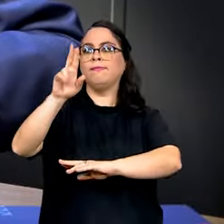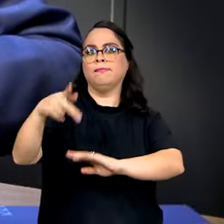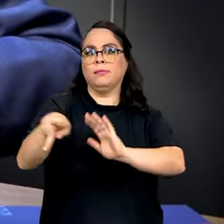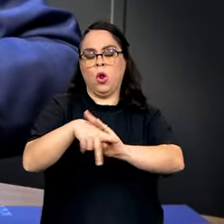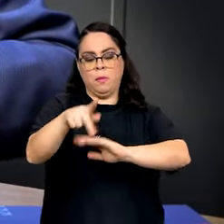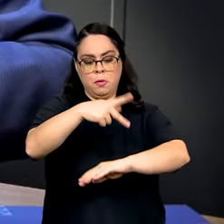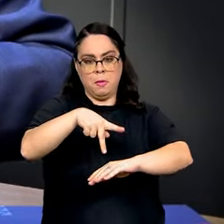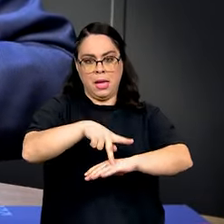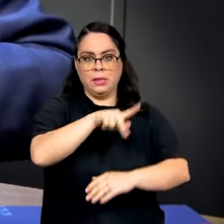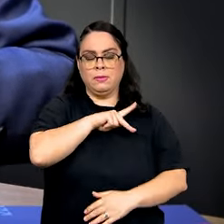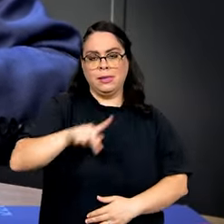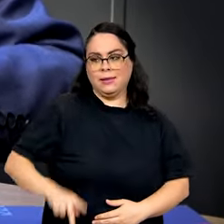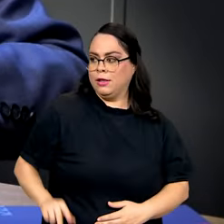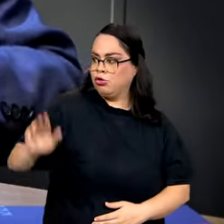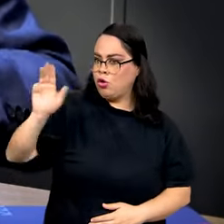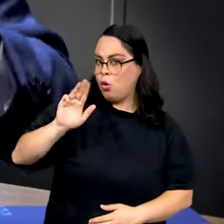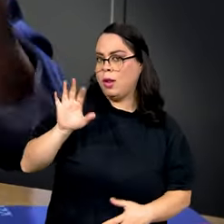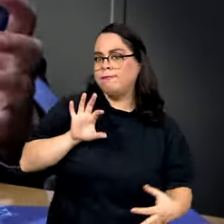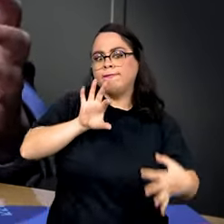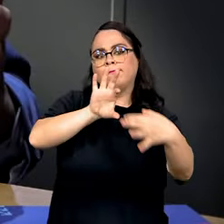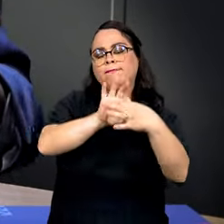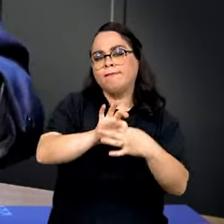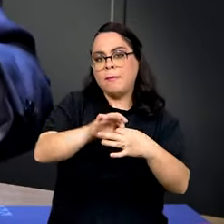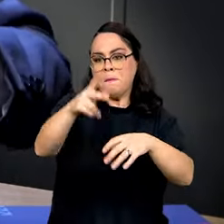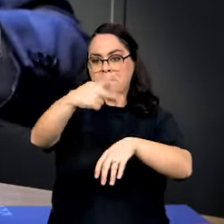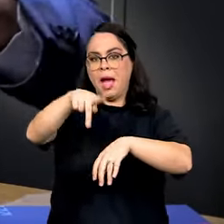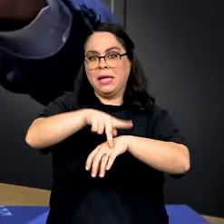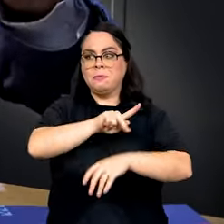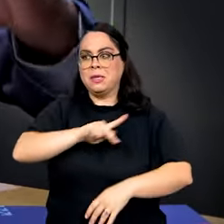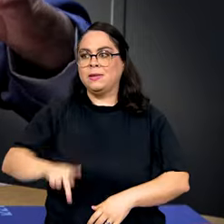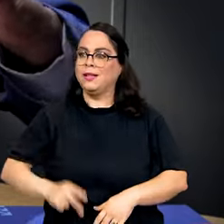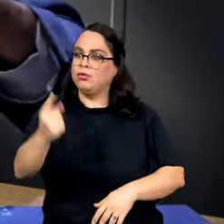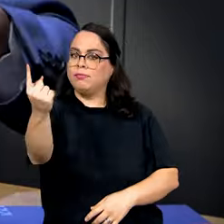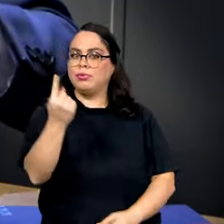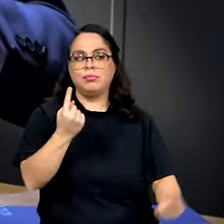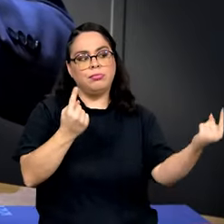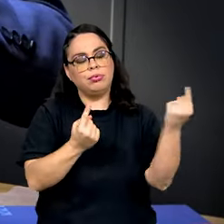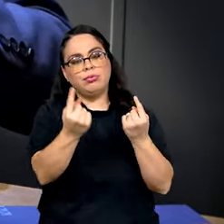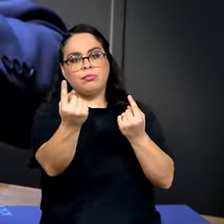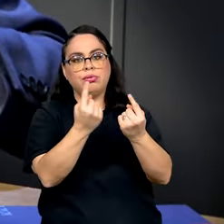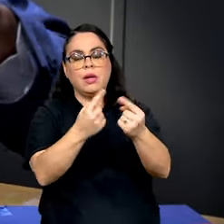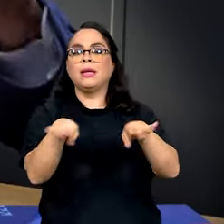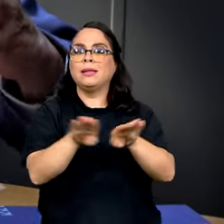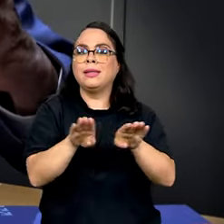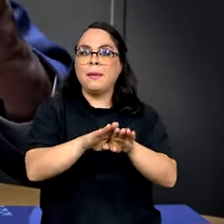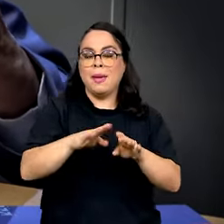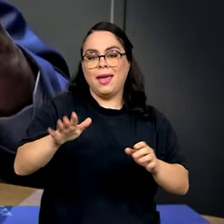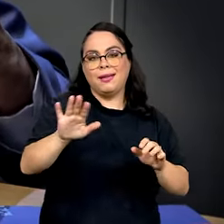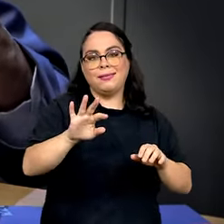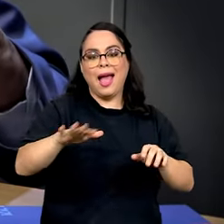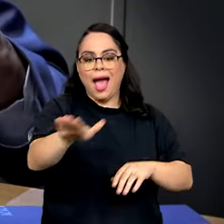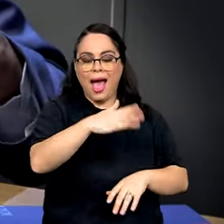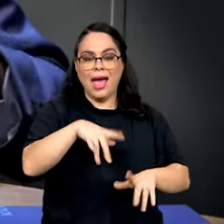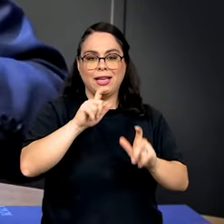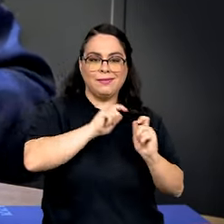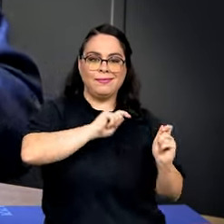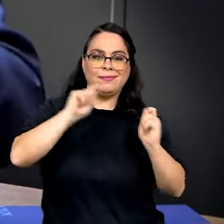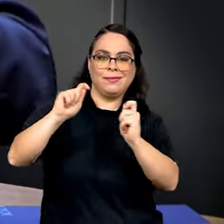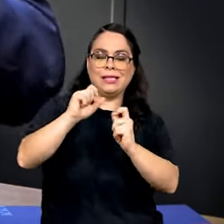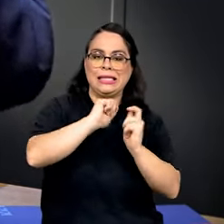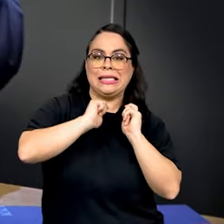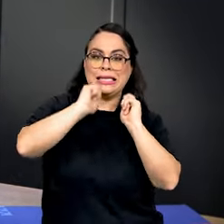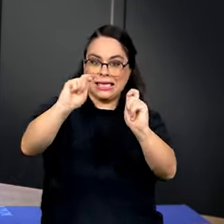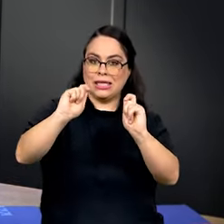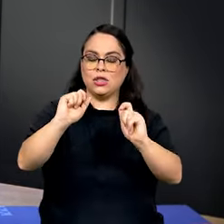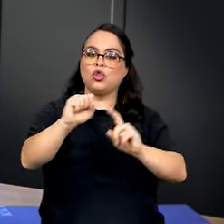estado com a presença do presidente Lula dialogar com as equipes que envolvem a área da Assistência Social